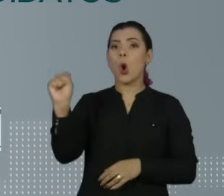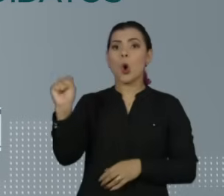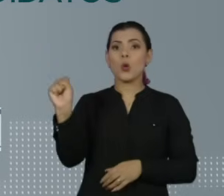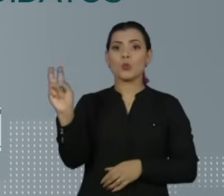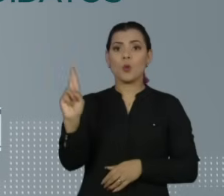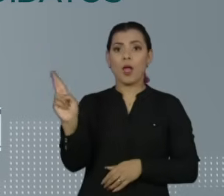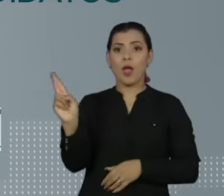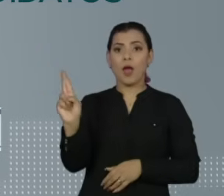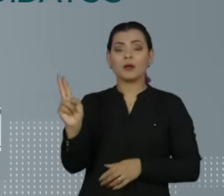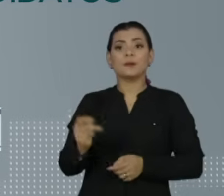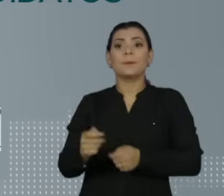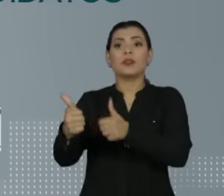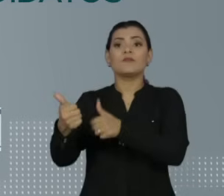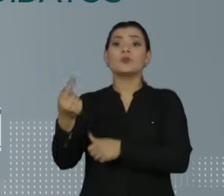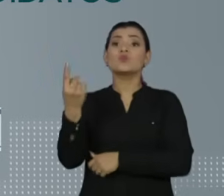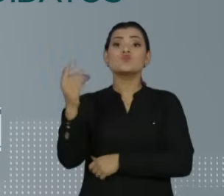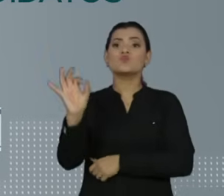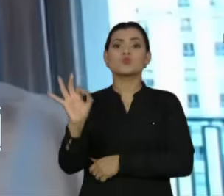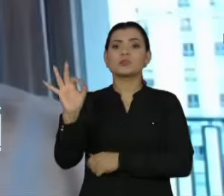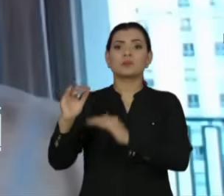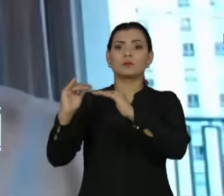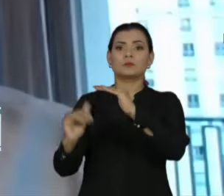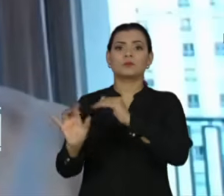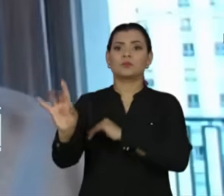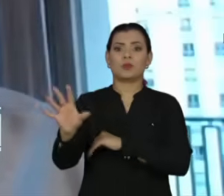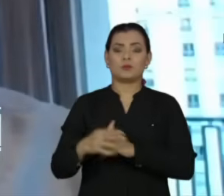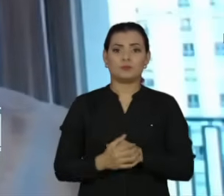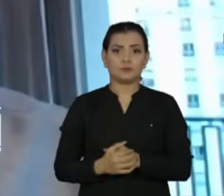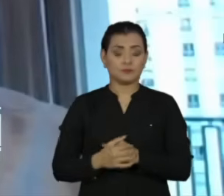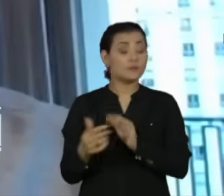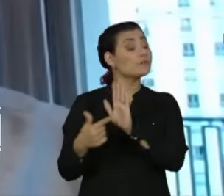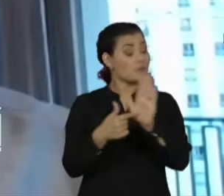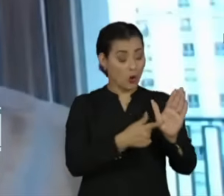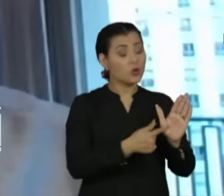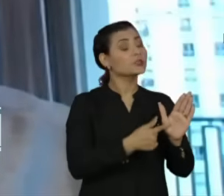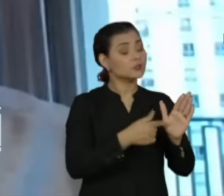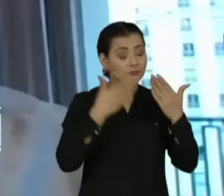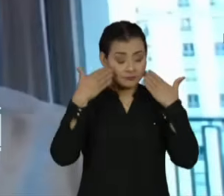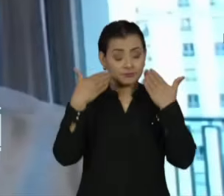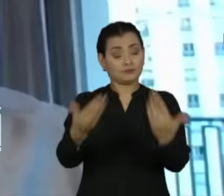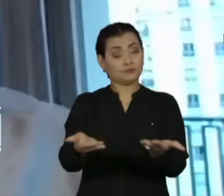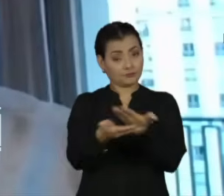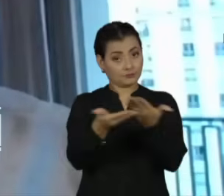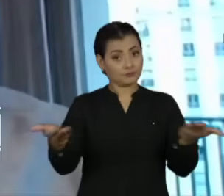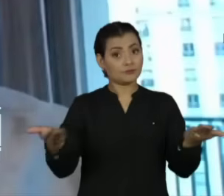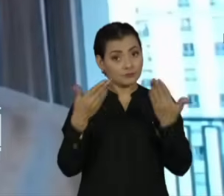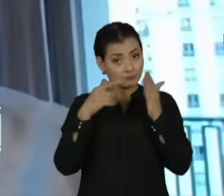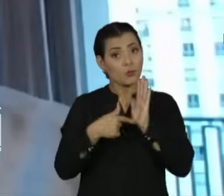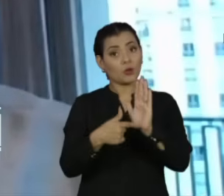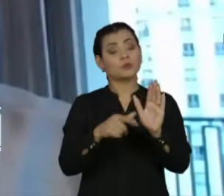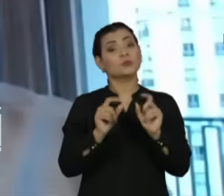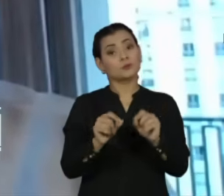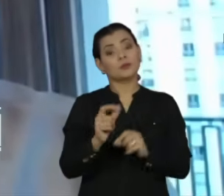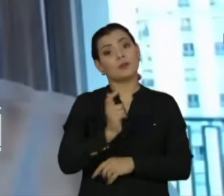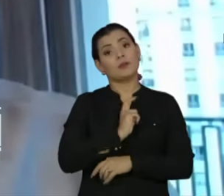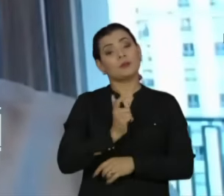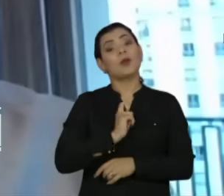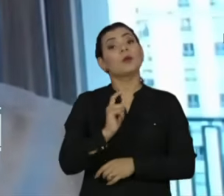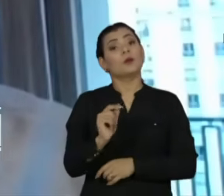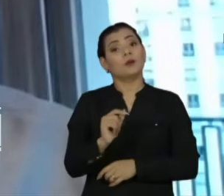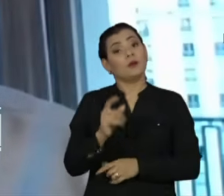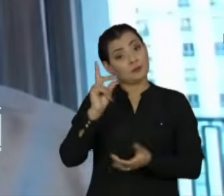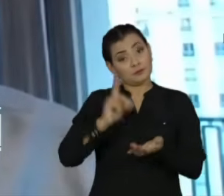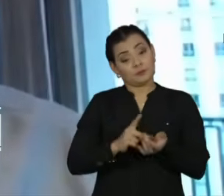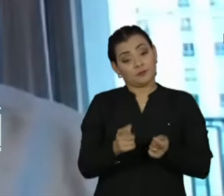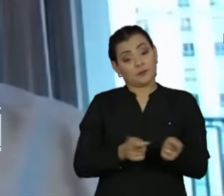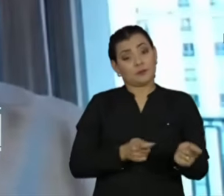beneficiaram menos de 1% dos candidatos. Ela demonstra de forma muito clara que existe um controle muito